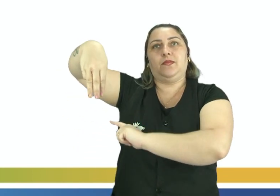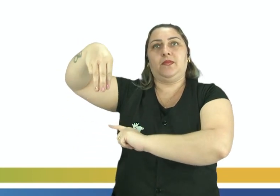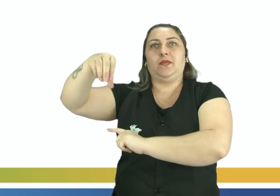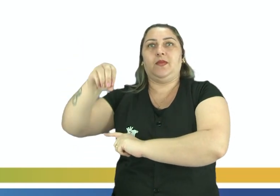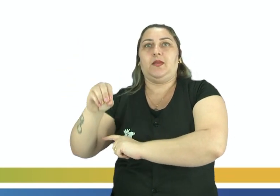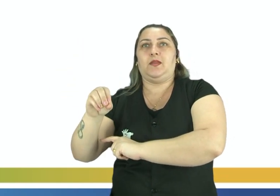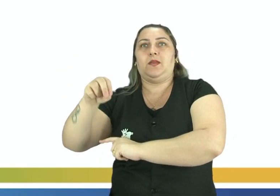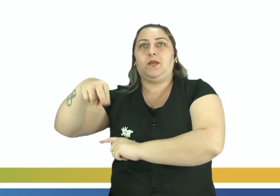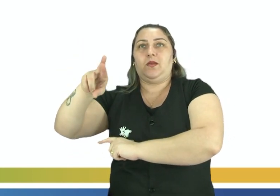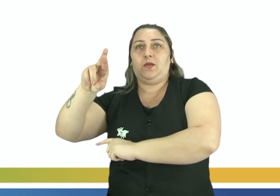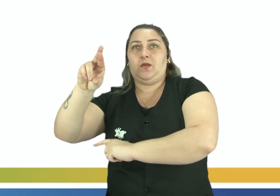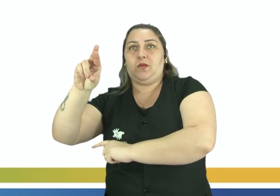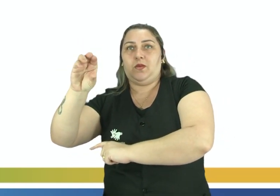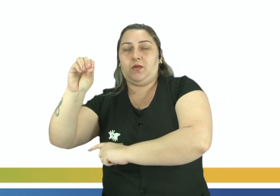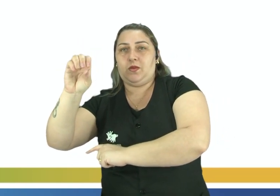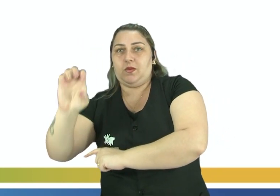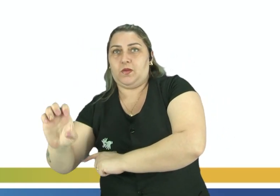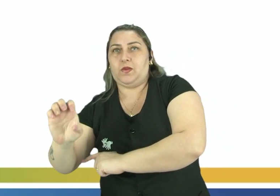por volta de